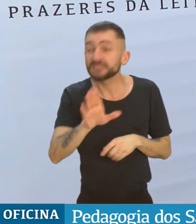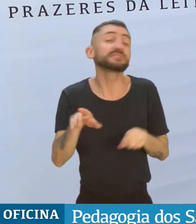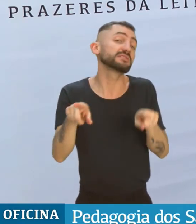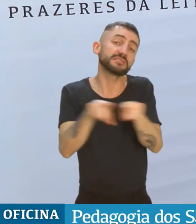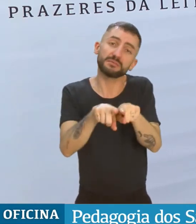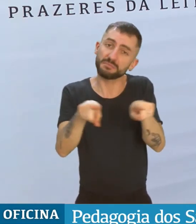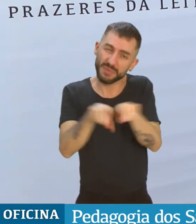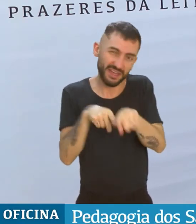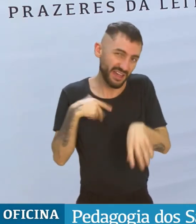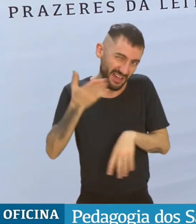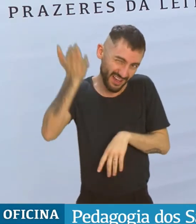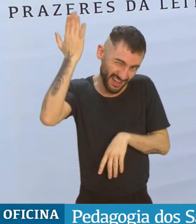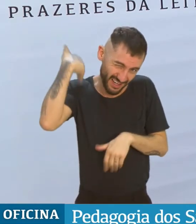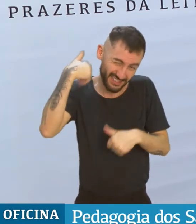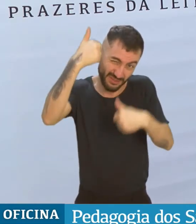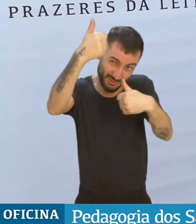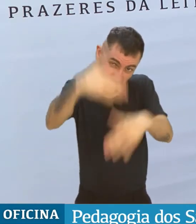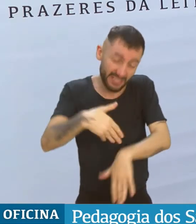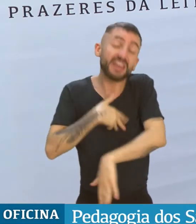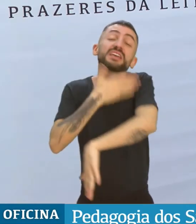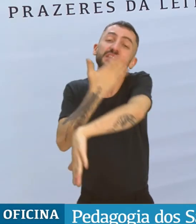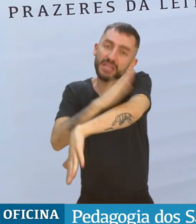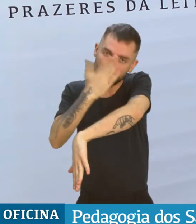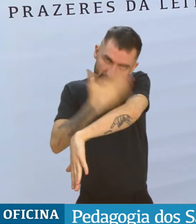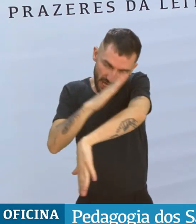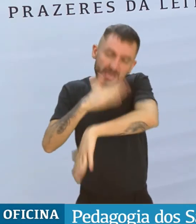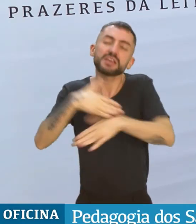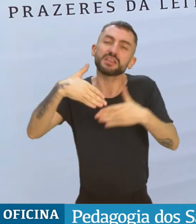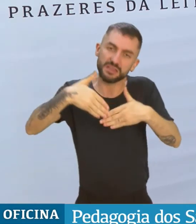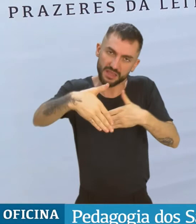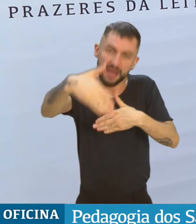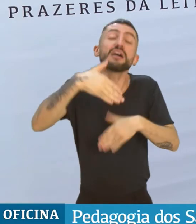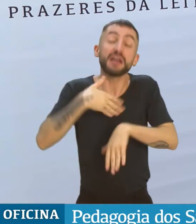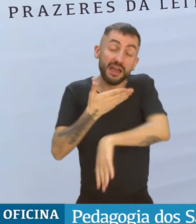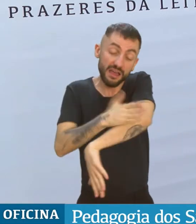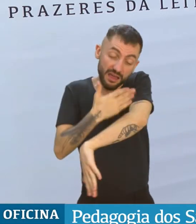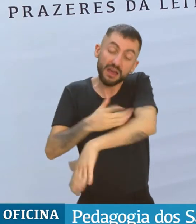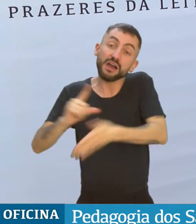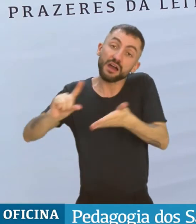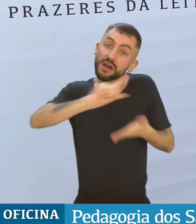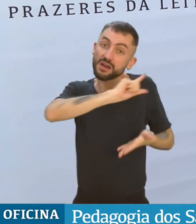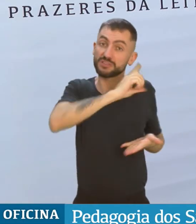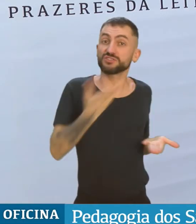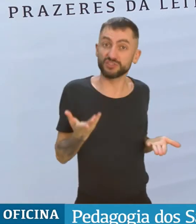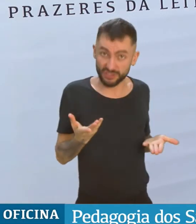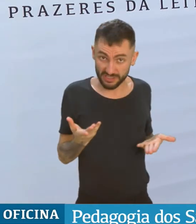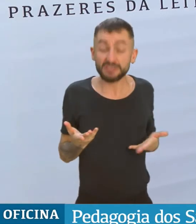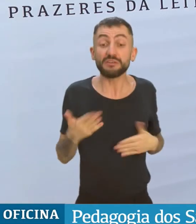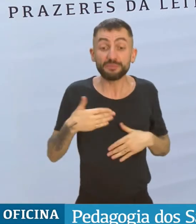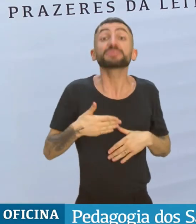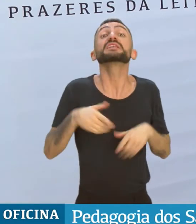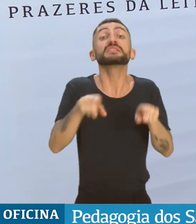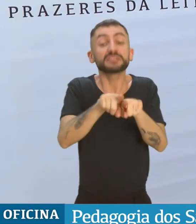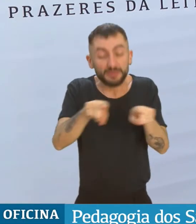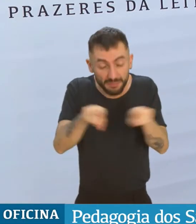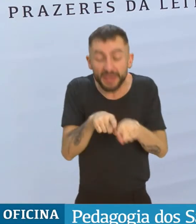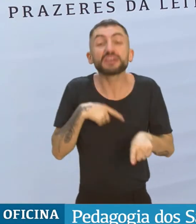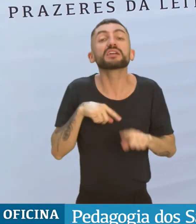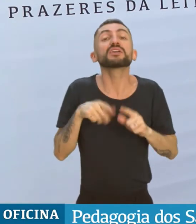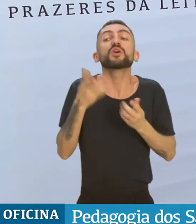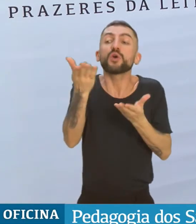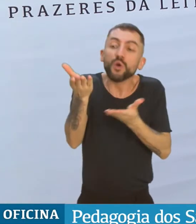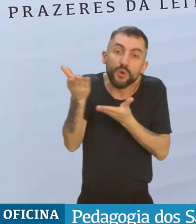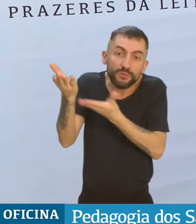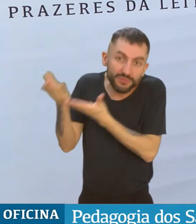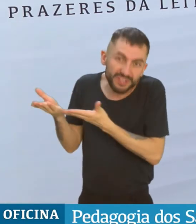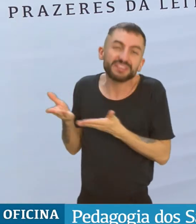forma que eu falei dessa preparação para esse sarau presencial, você tem que estar preparado. É importante você ter pessoas,